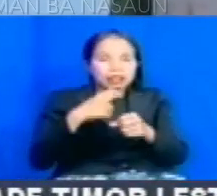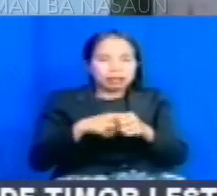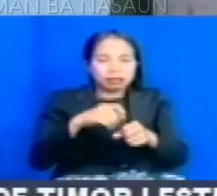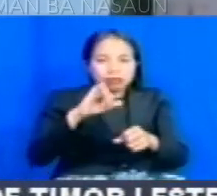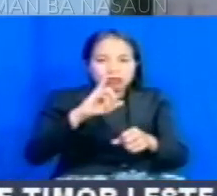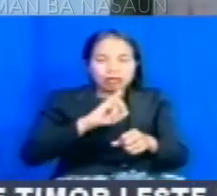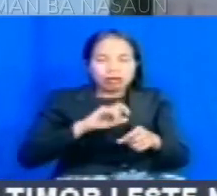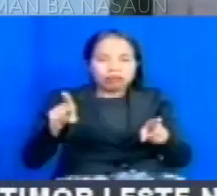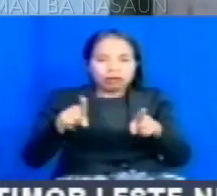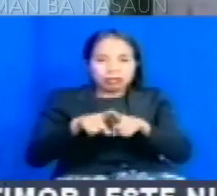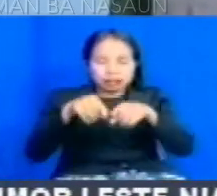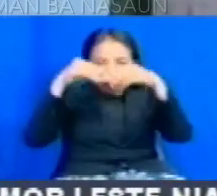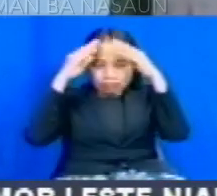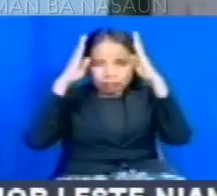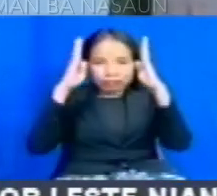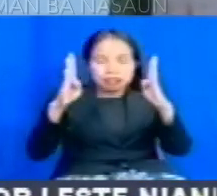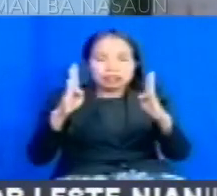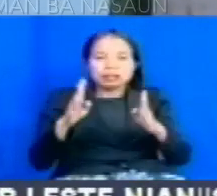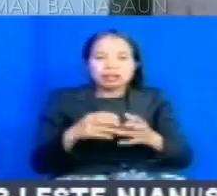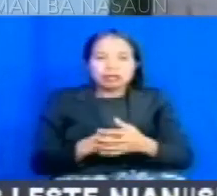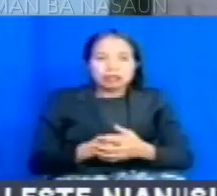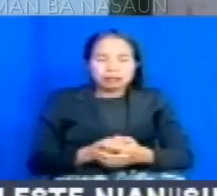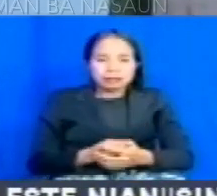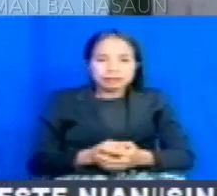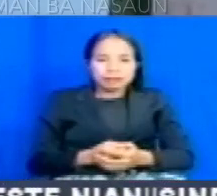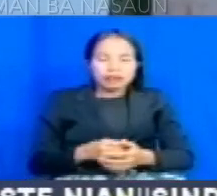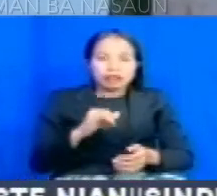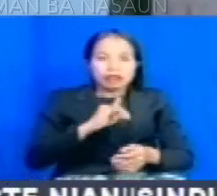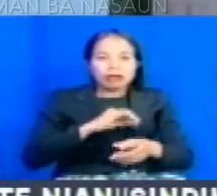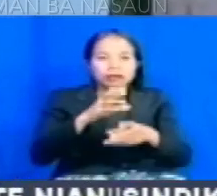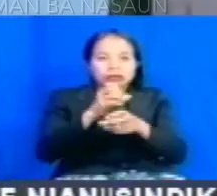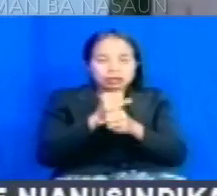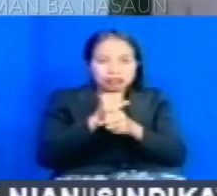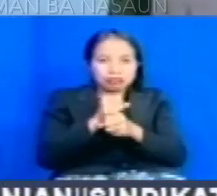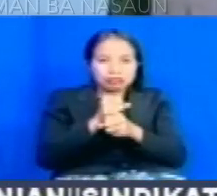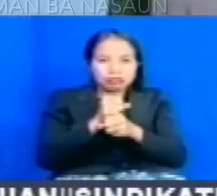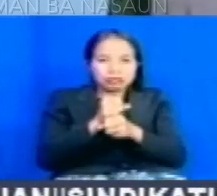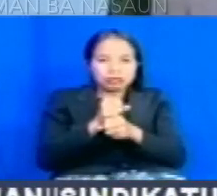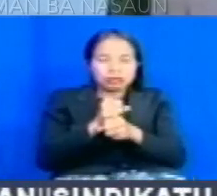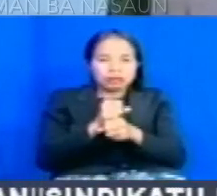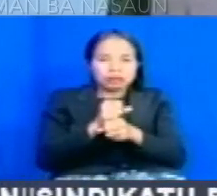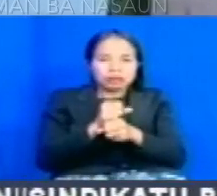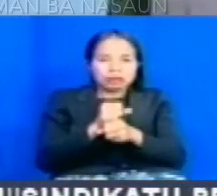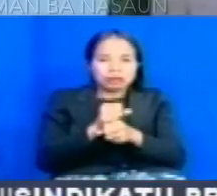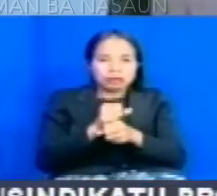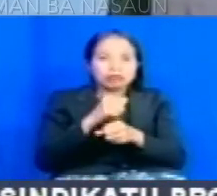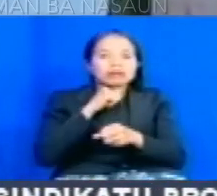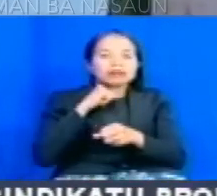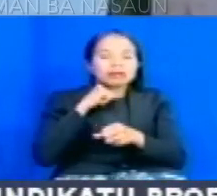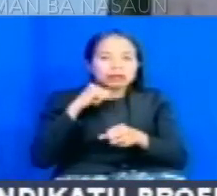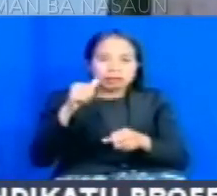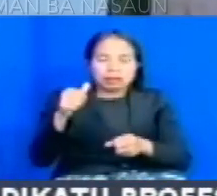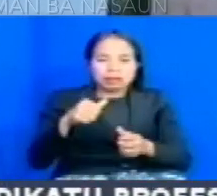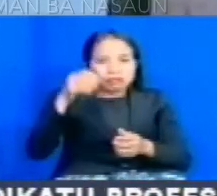Hanesan, professora de tudo da turma. Hau simu duni dong Brazilu du Carmo de Silva iha amni escola